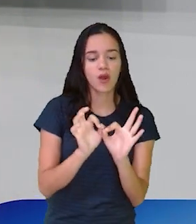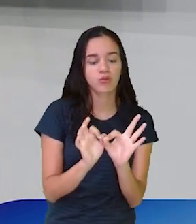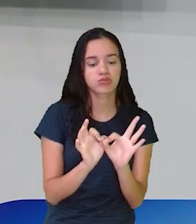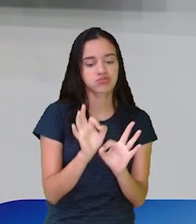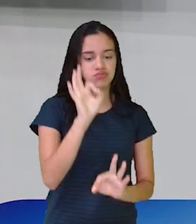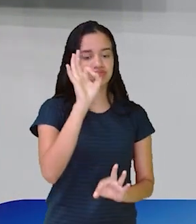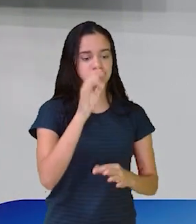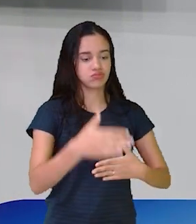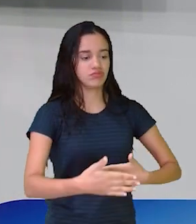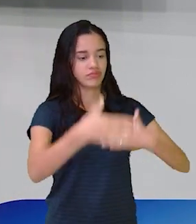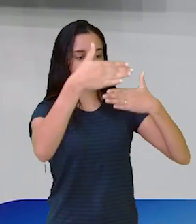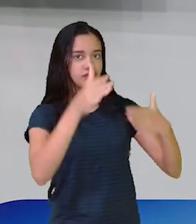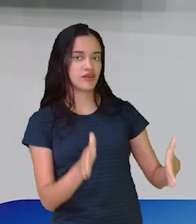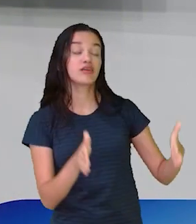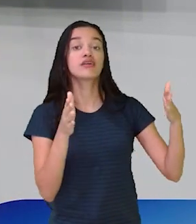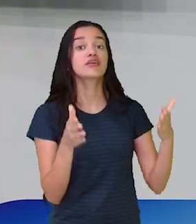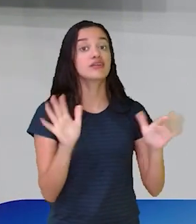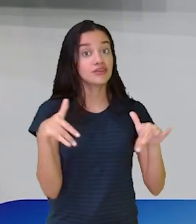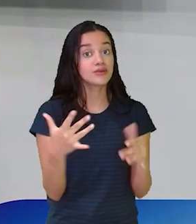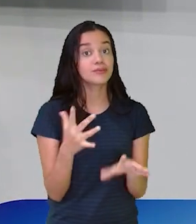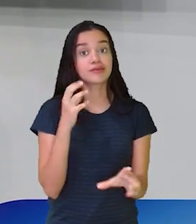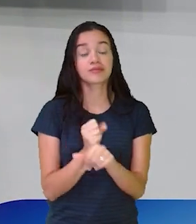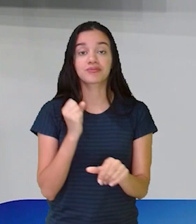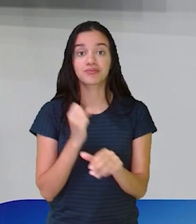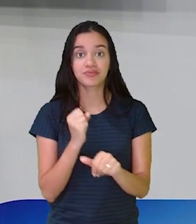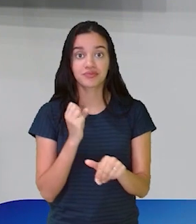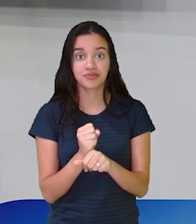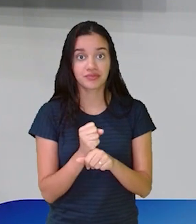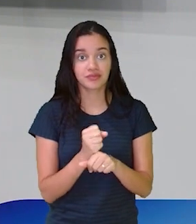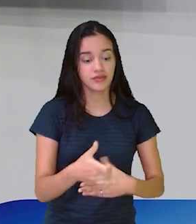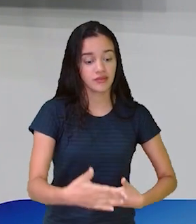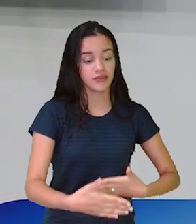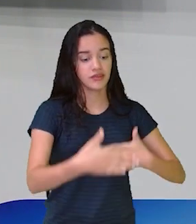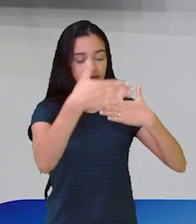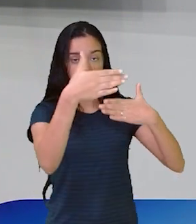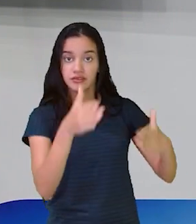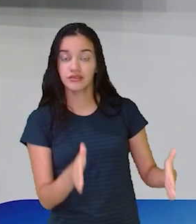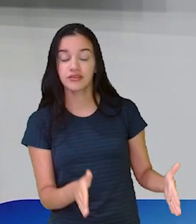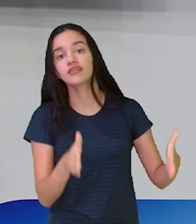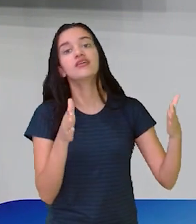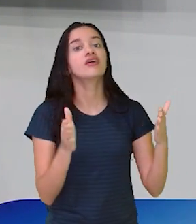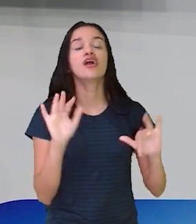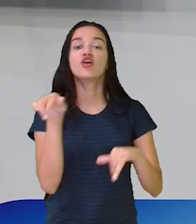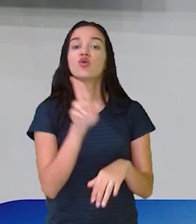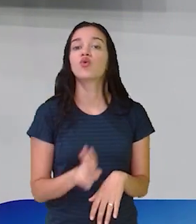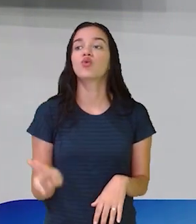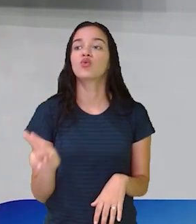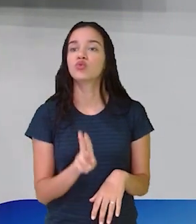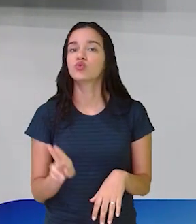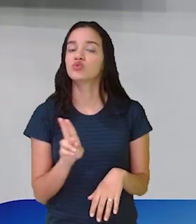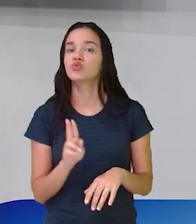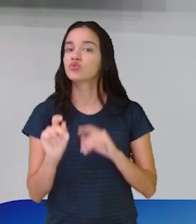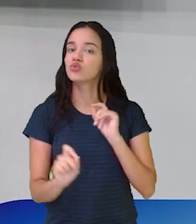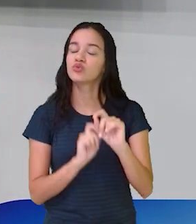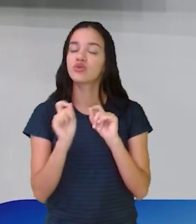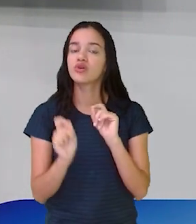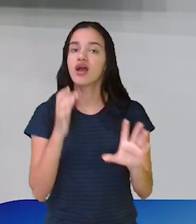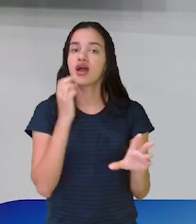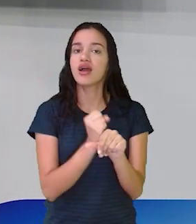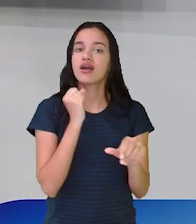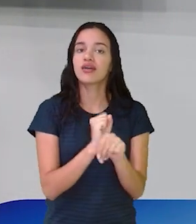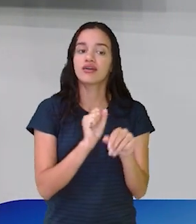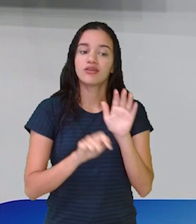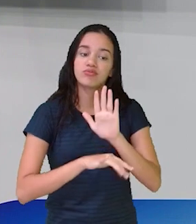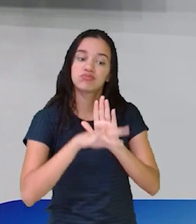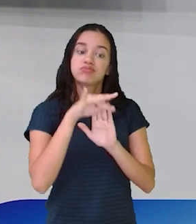do aquário. E para eu calcular as dimensões desse aquário, eu uso cálculos de